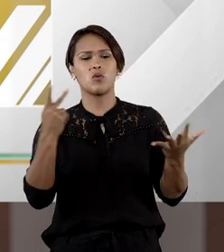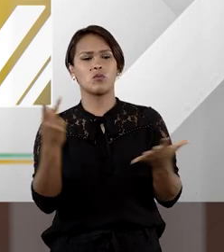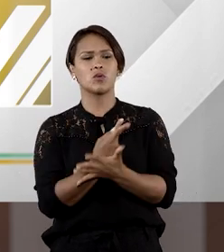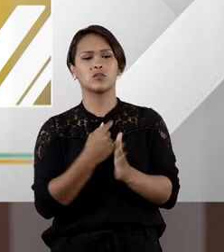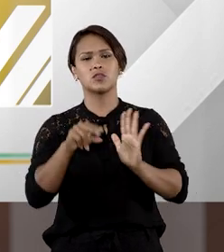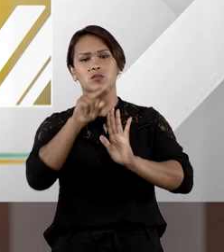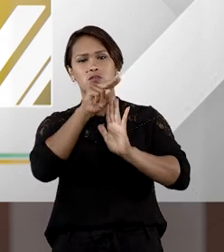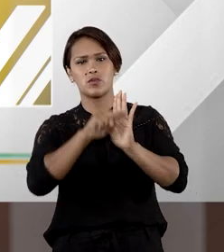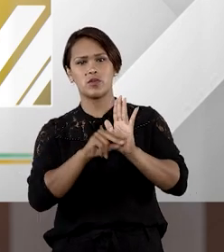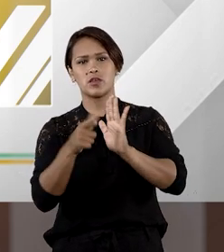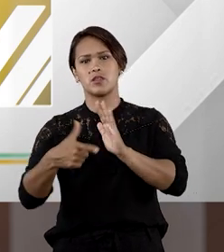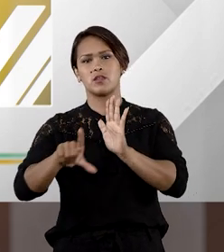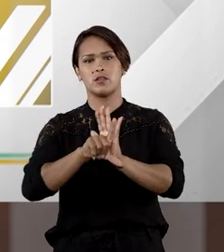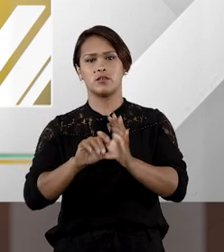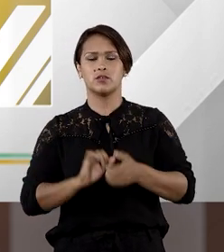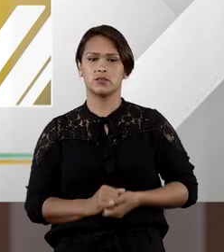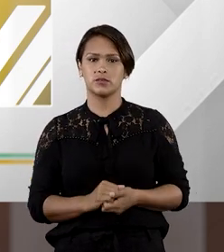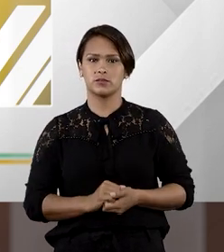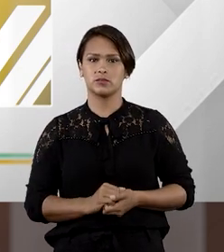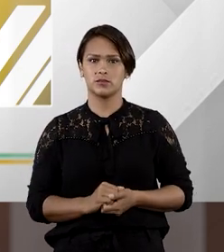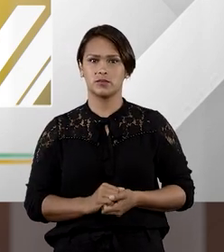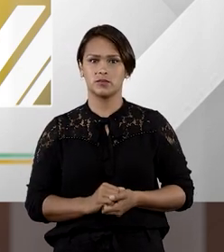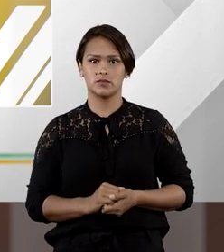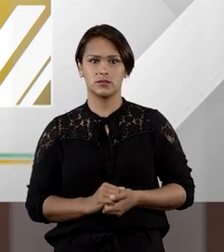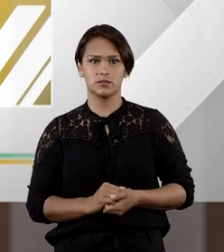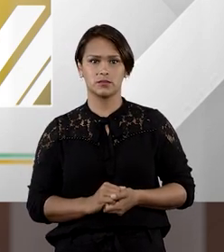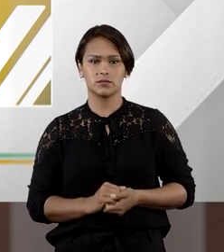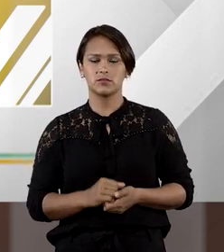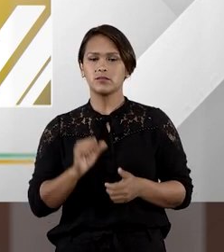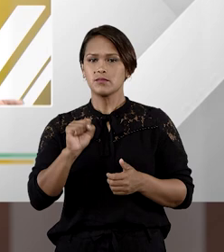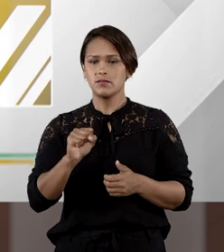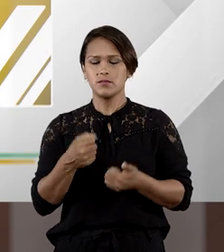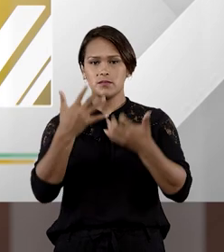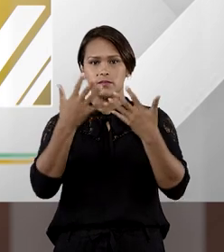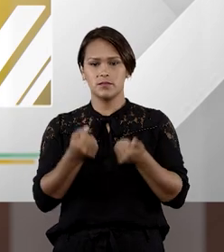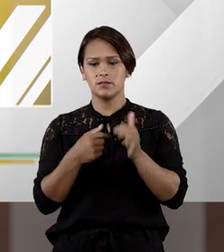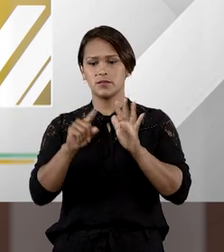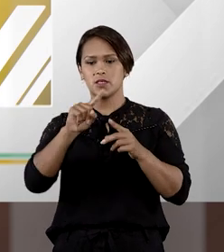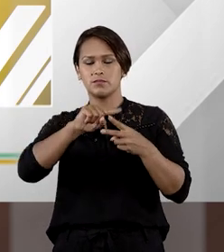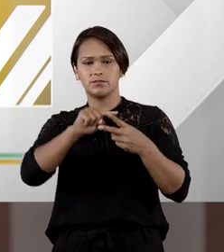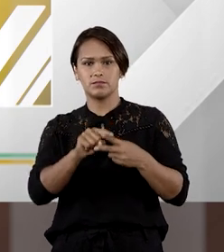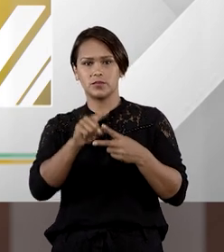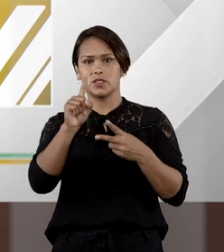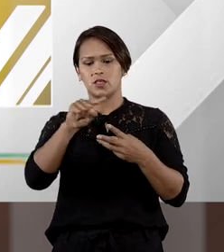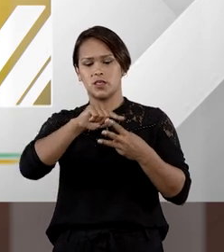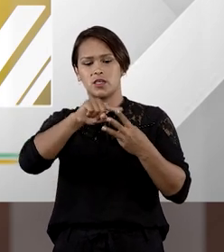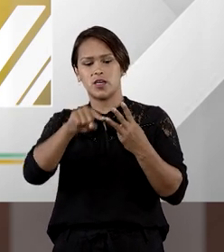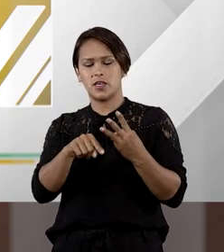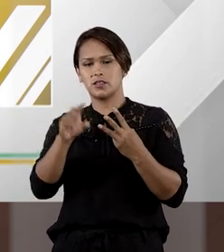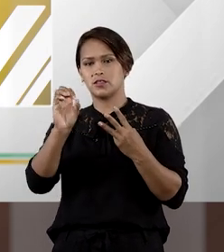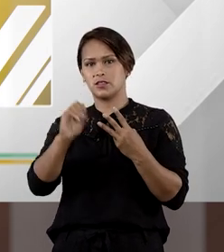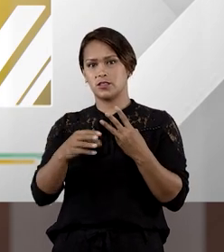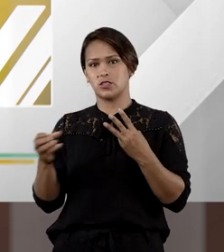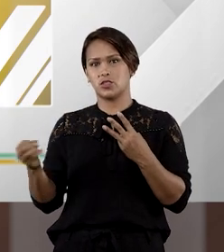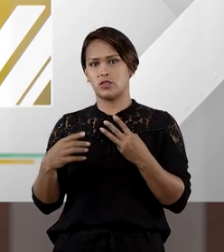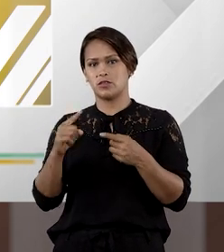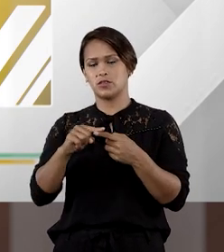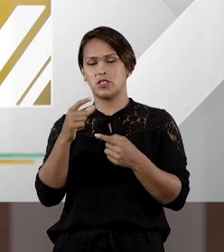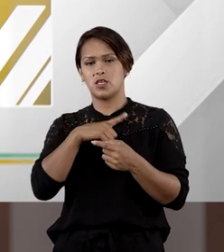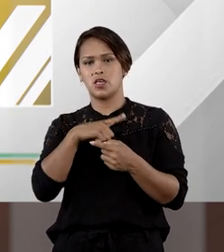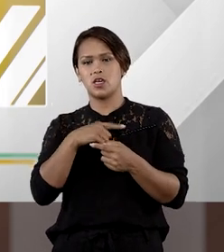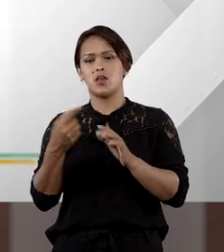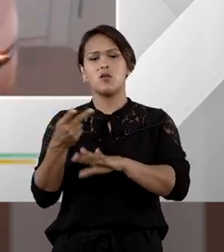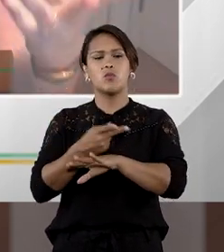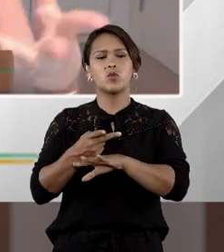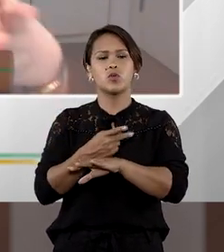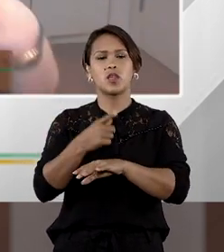esses dispositivos legais? Claro, claro. Bom, então vamos lá. Essa primeira eu vou começar pelas três mais recentes, né? Então, digamos que você seja